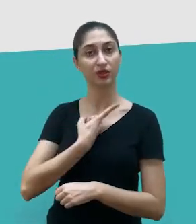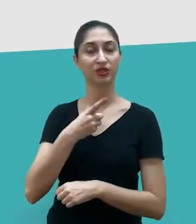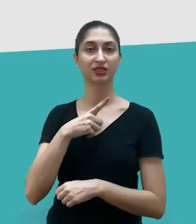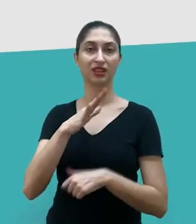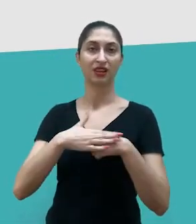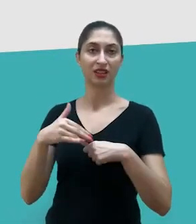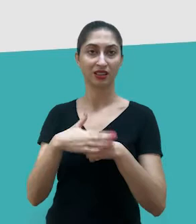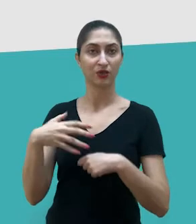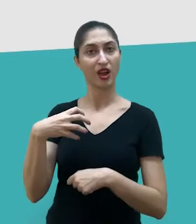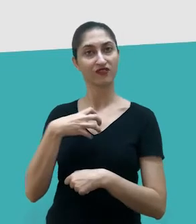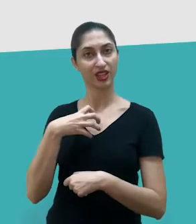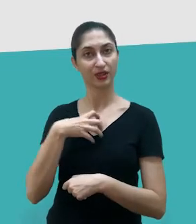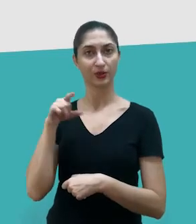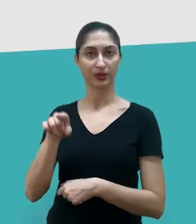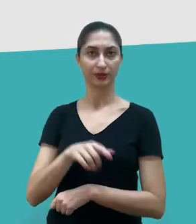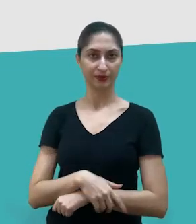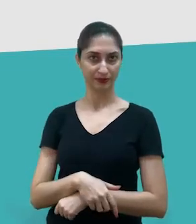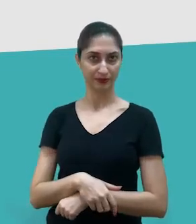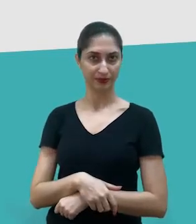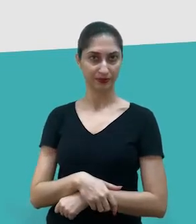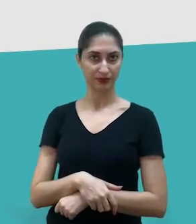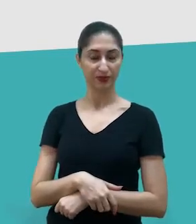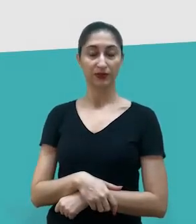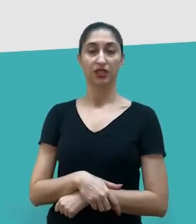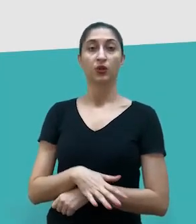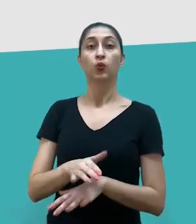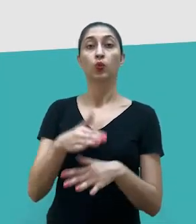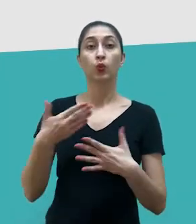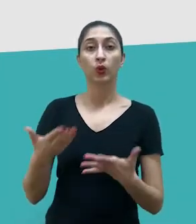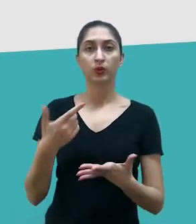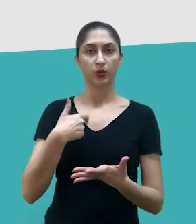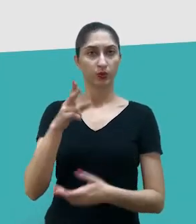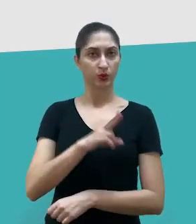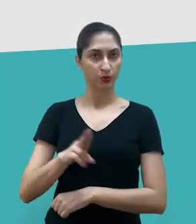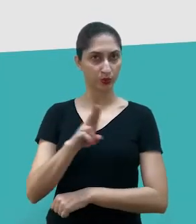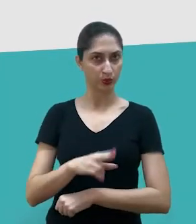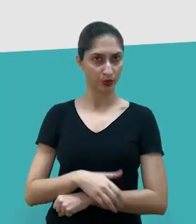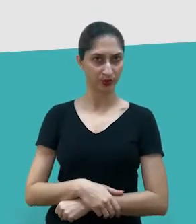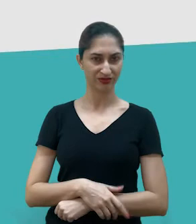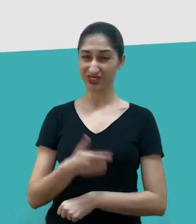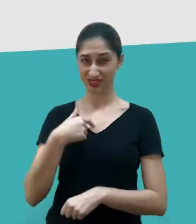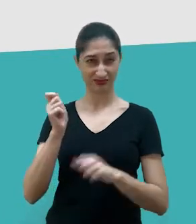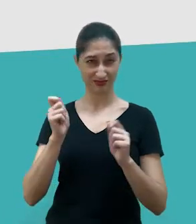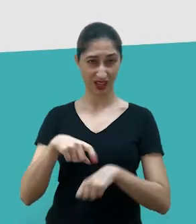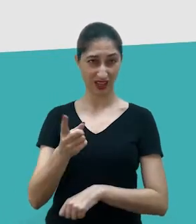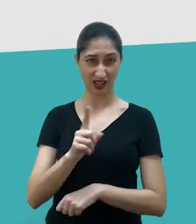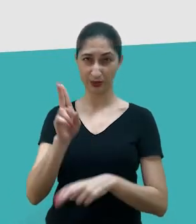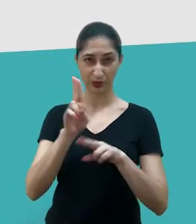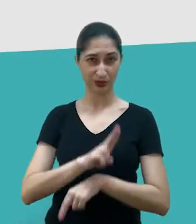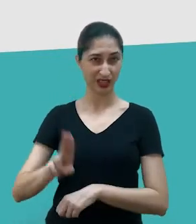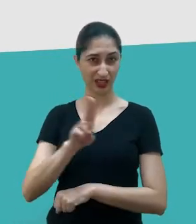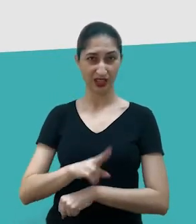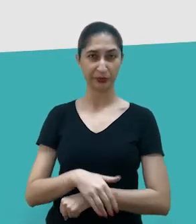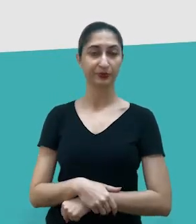com elas. E, por fim, quando eu usei, que já não me cabe mais, que já